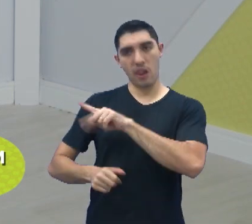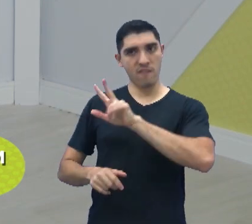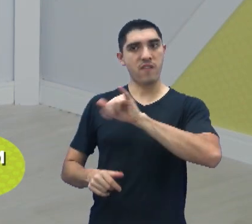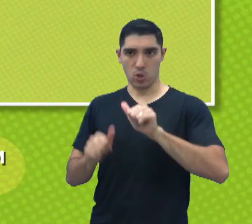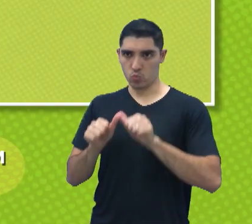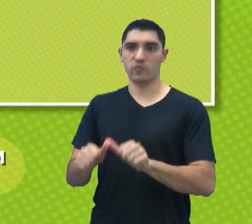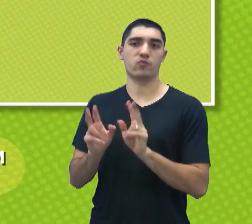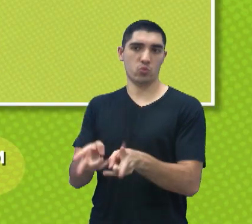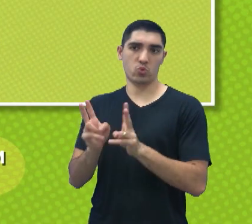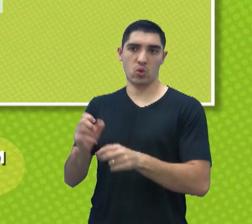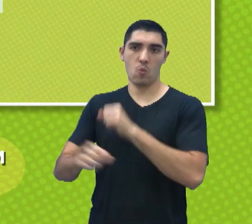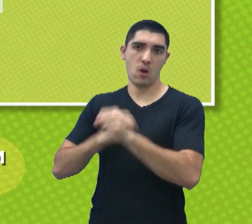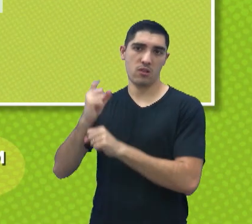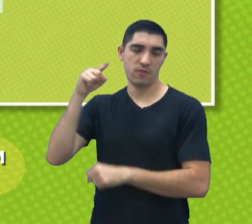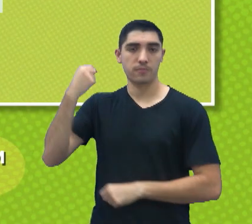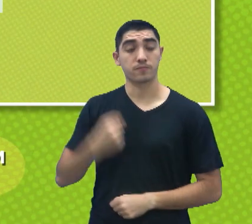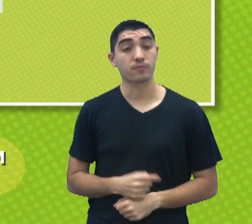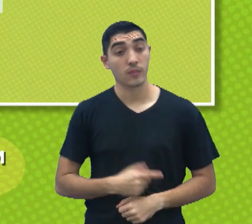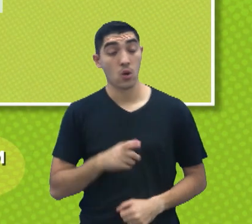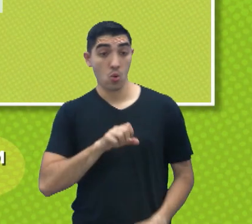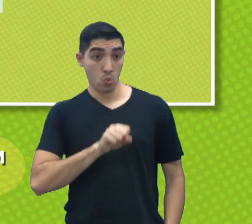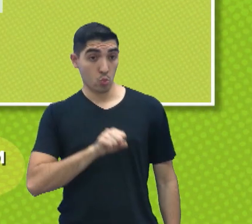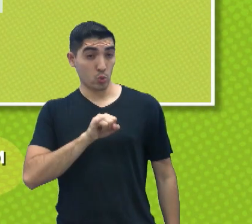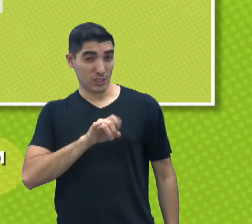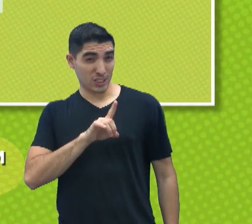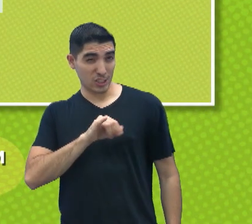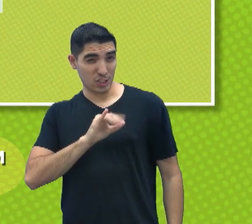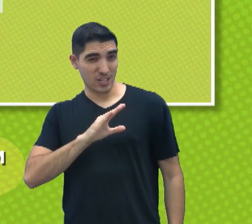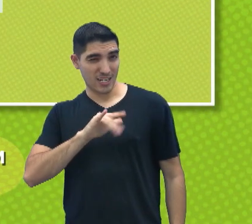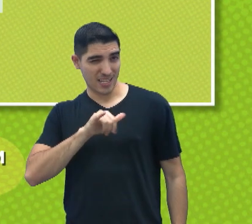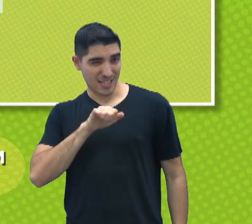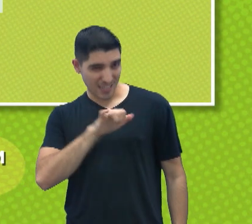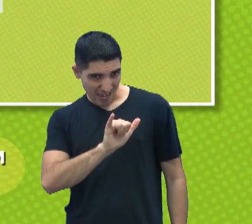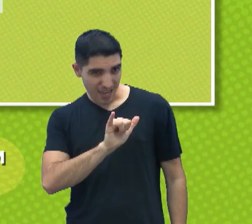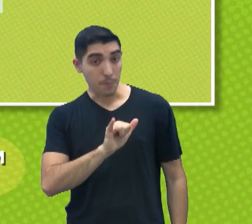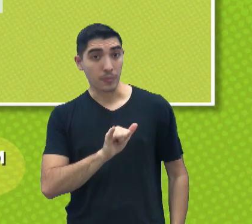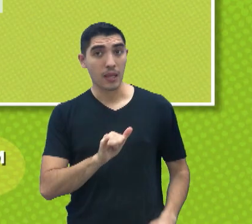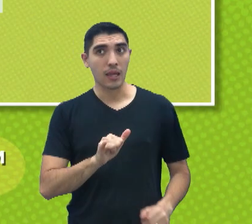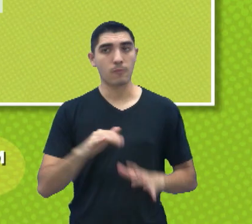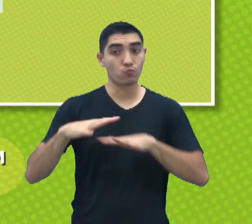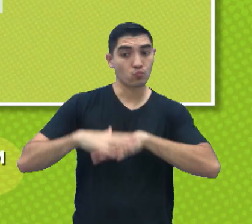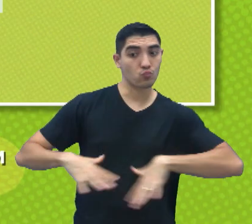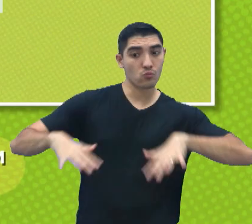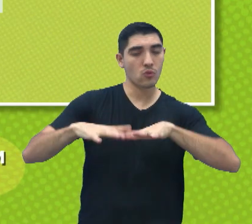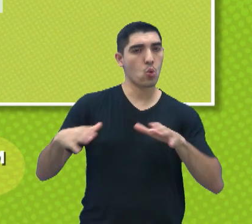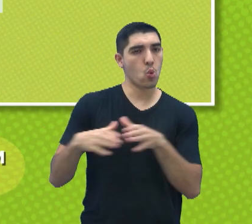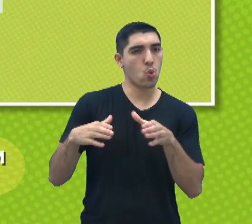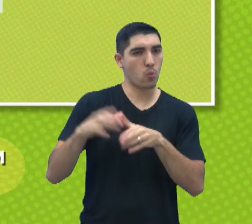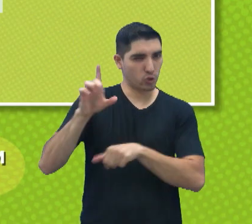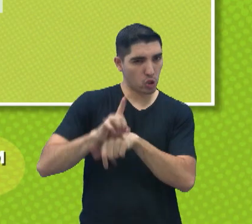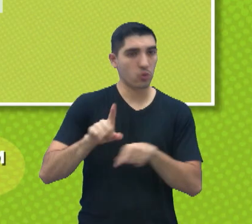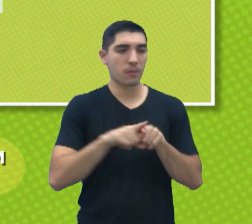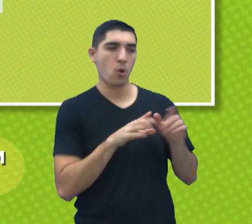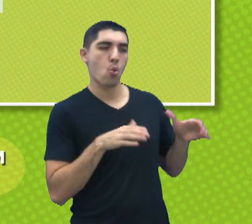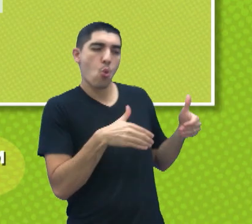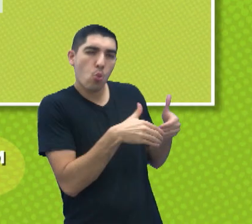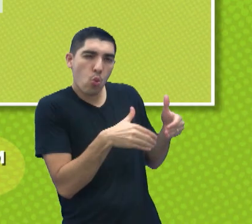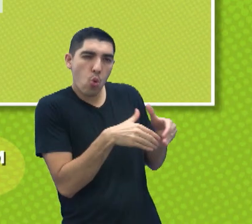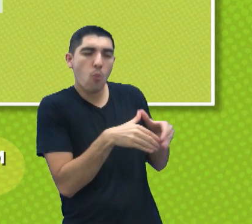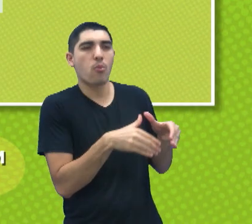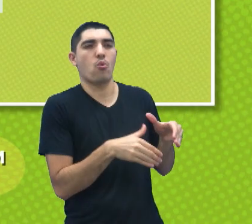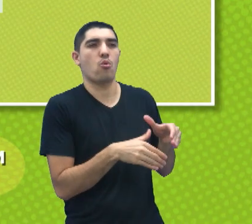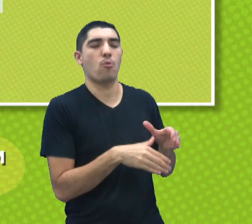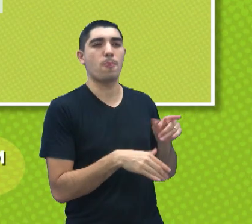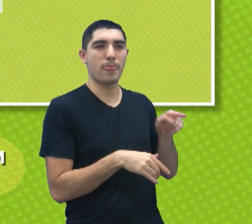vem. Sid Clay Menezes, ele não é unanimidade, né, entre a torcida, mas querendo ou não, a SAF confia